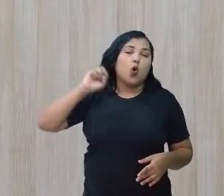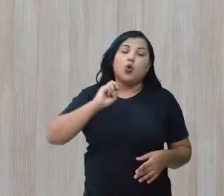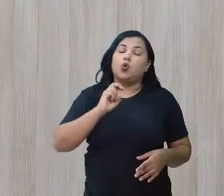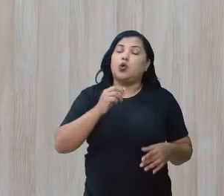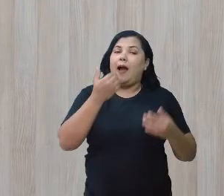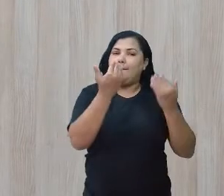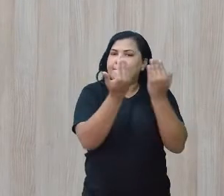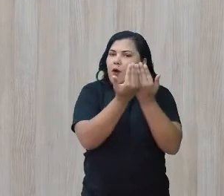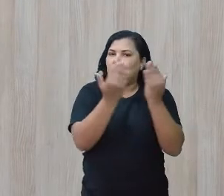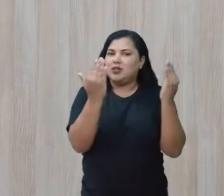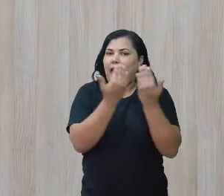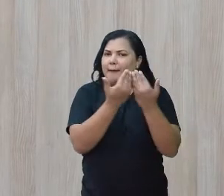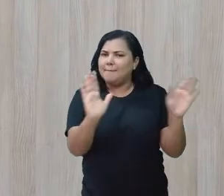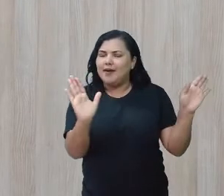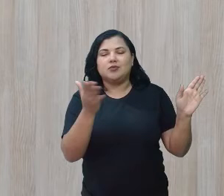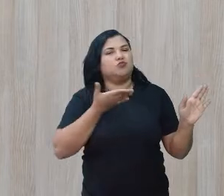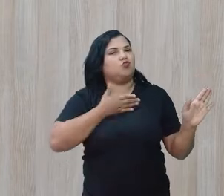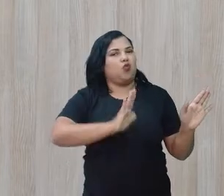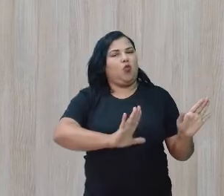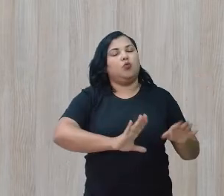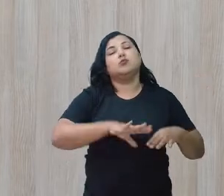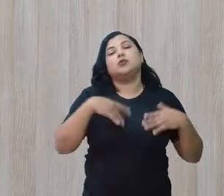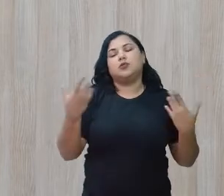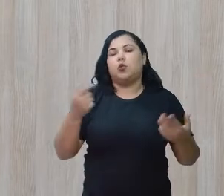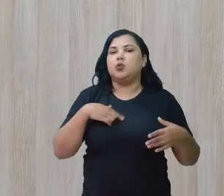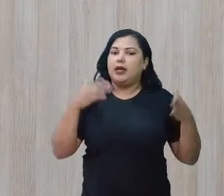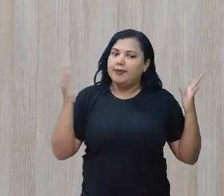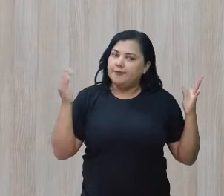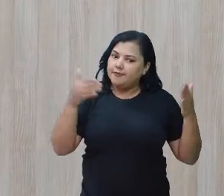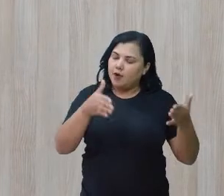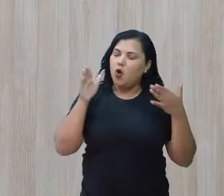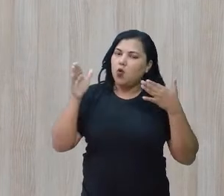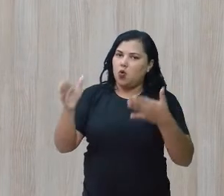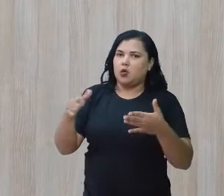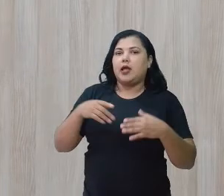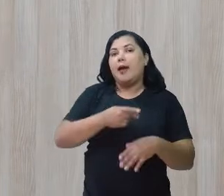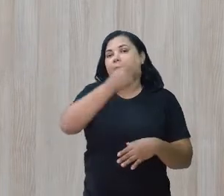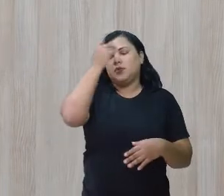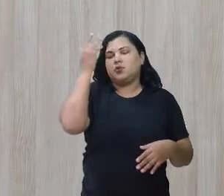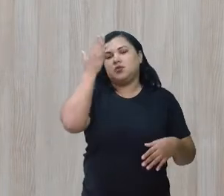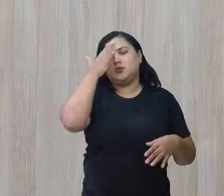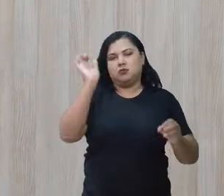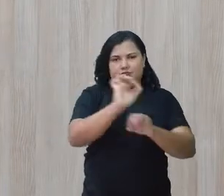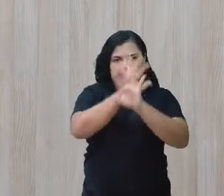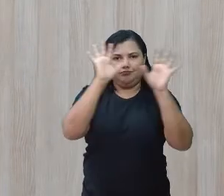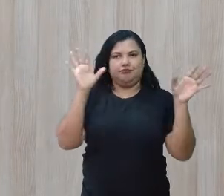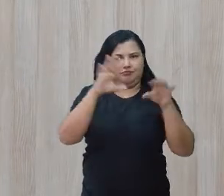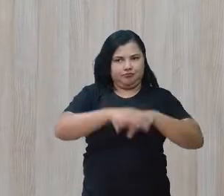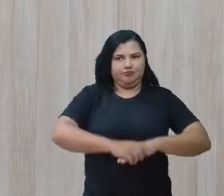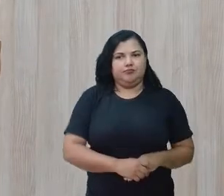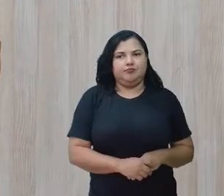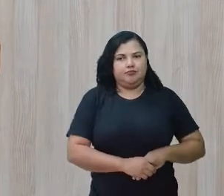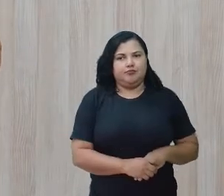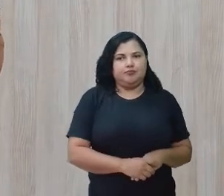muito mais explícita e aí eu evito mal entendidos, tá certo? Má interpretação